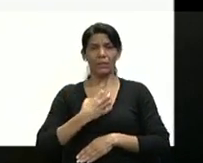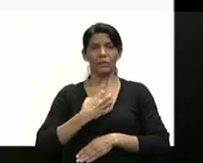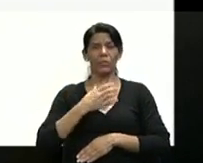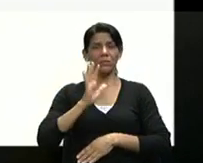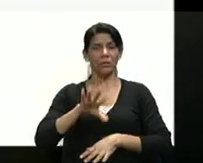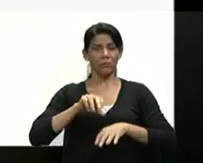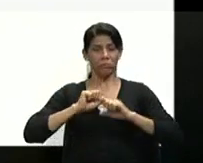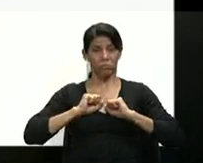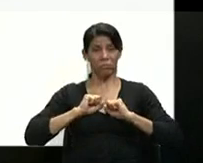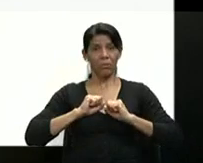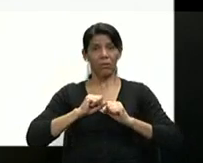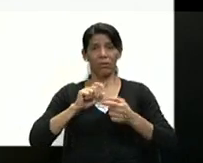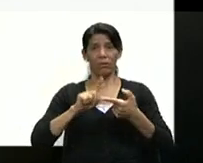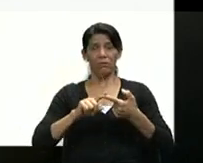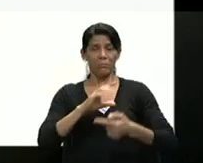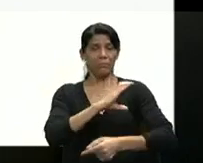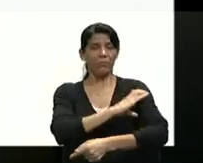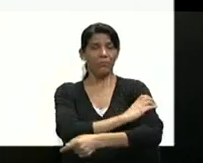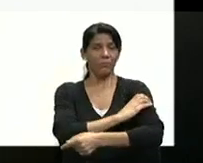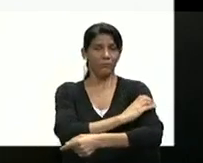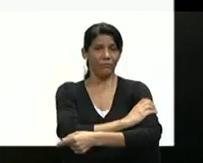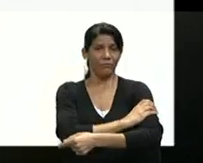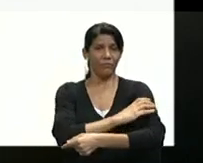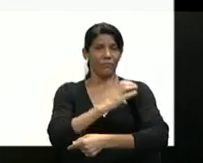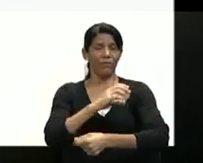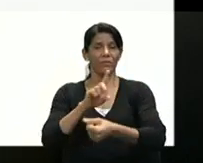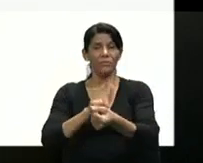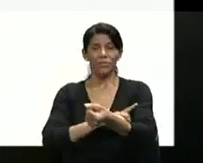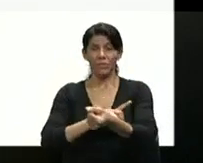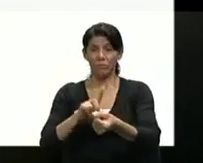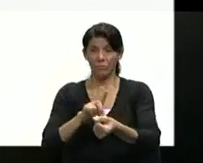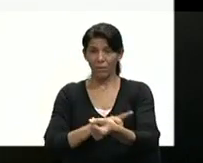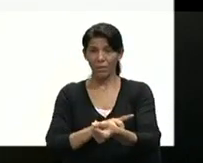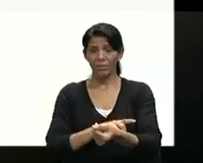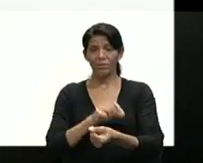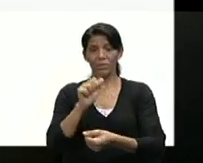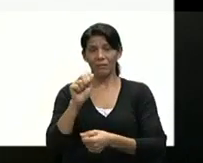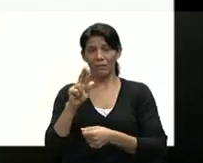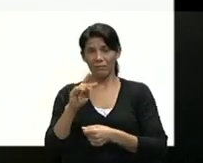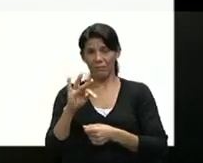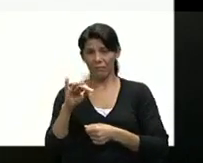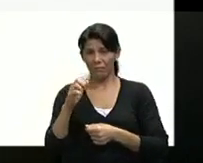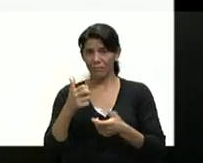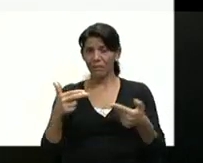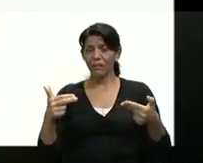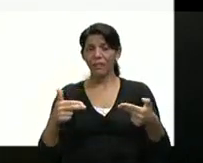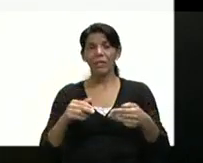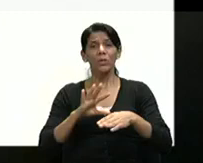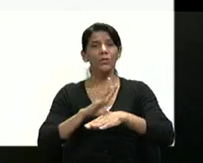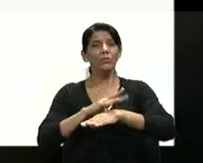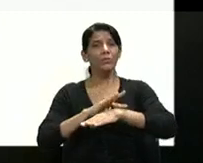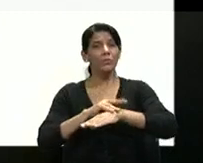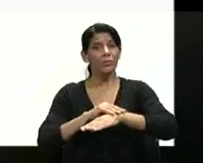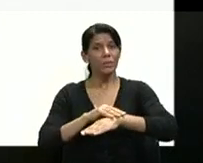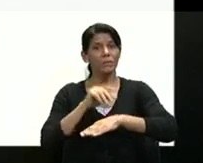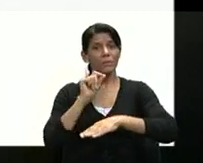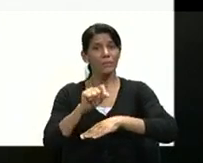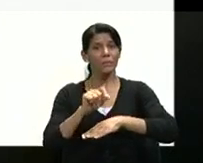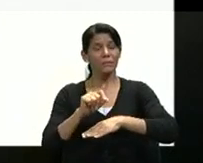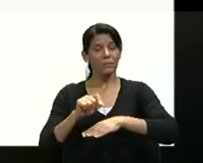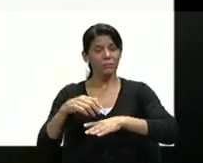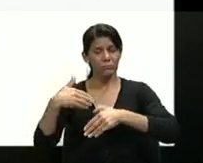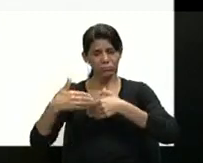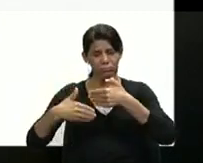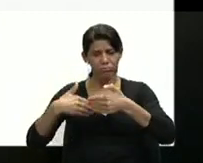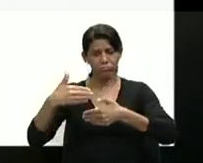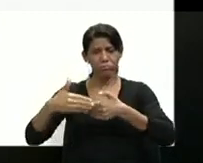por exemplo, a hipertensão arterial, diabetes, osteoartrite. Então, nós temos doenças que são